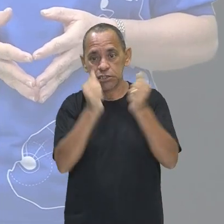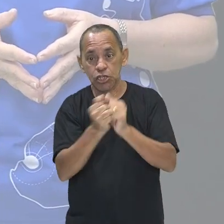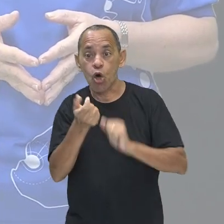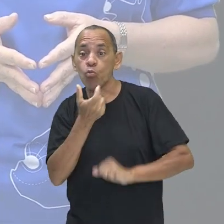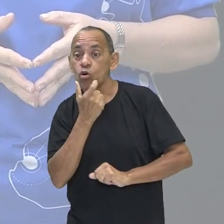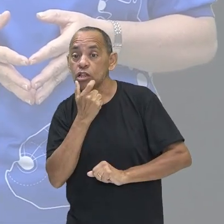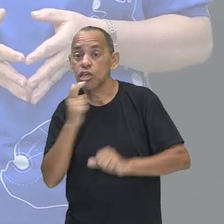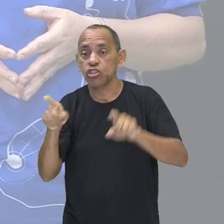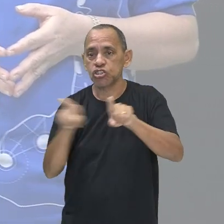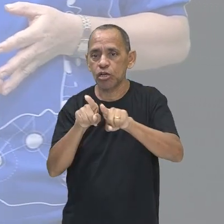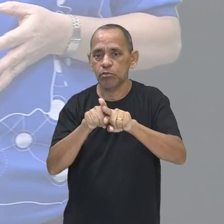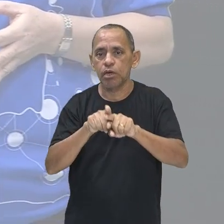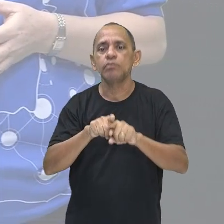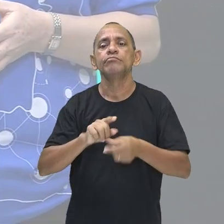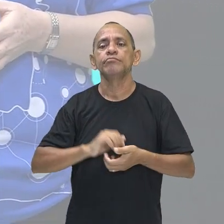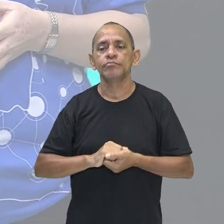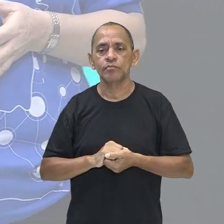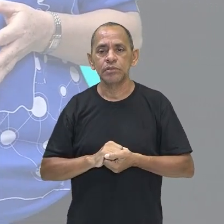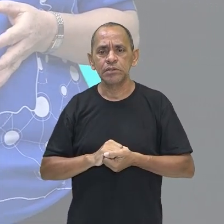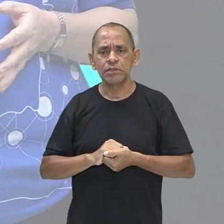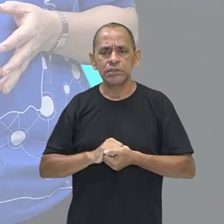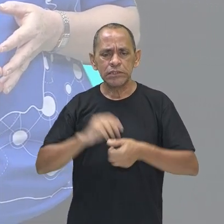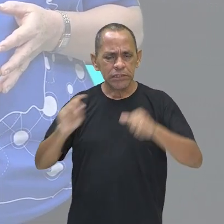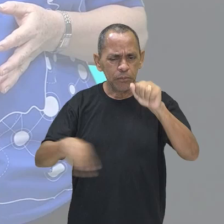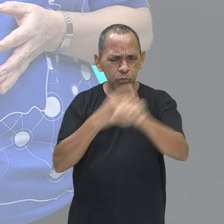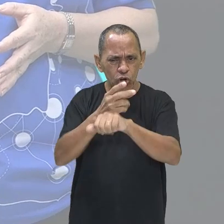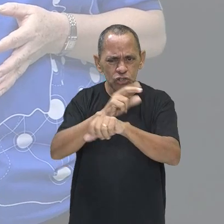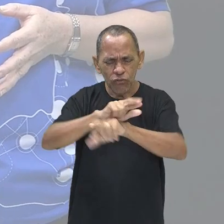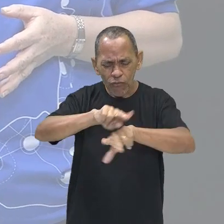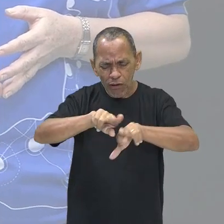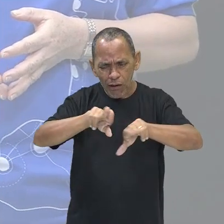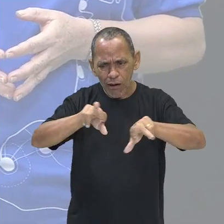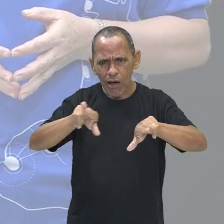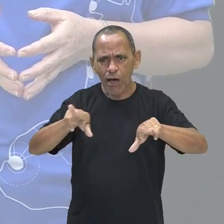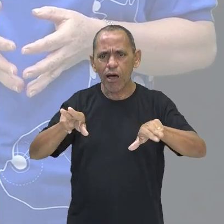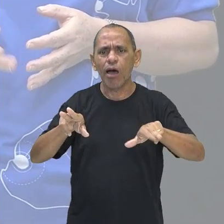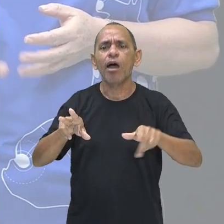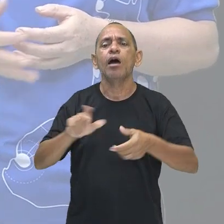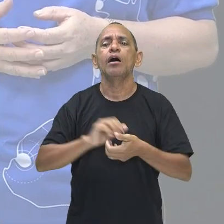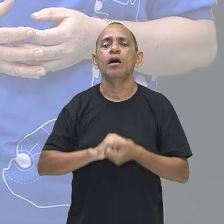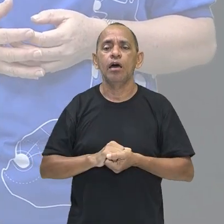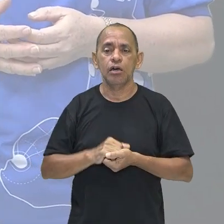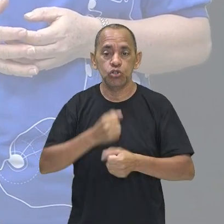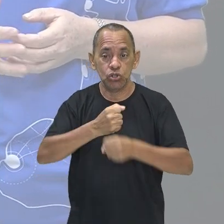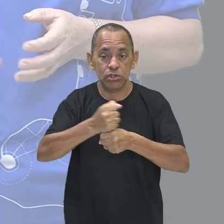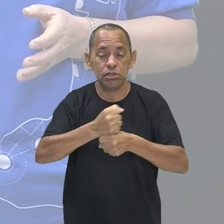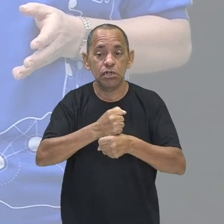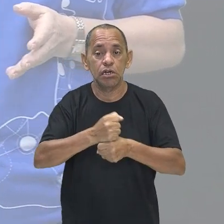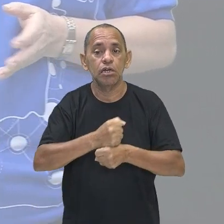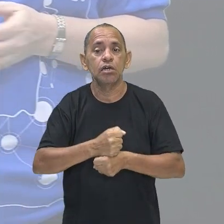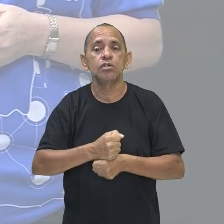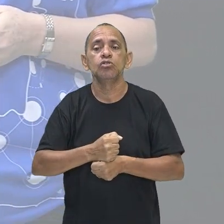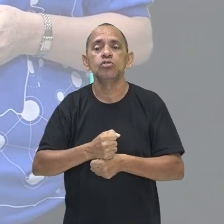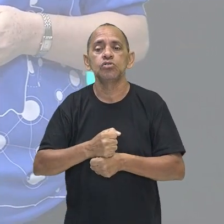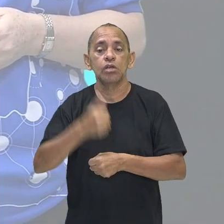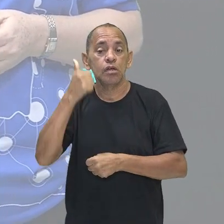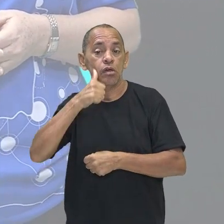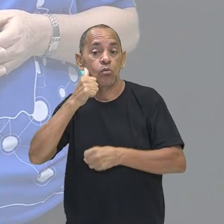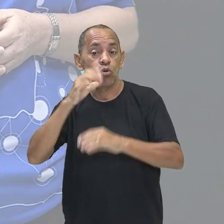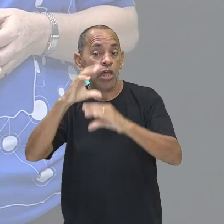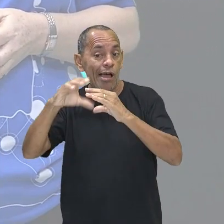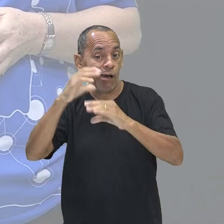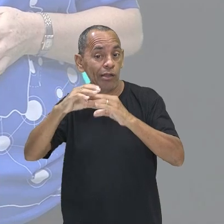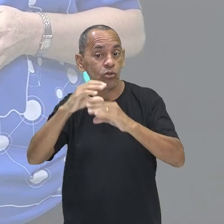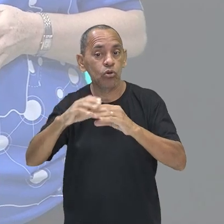brasileiro. Anos depois, a canção ganhou um cover da cantora britânica Anne House, né, sendo colocada como parte